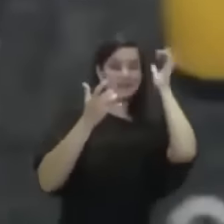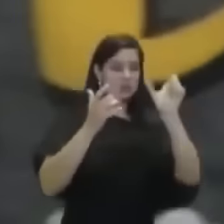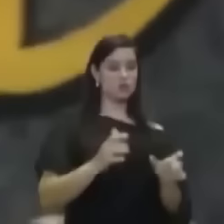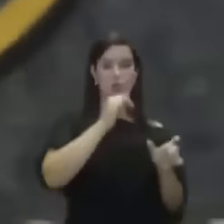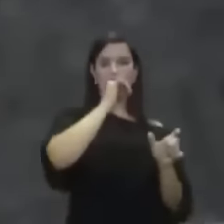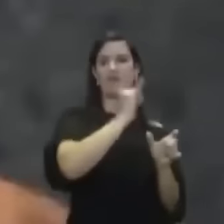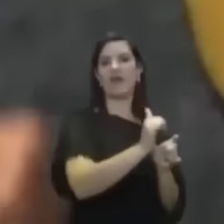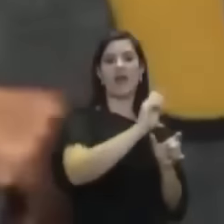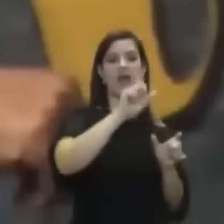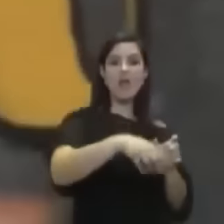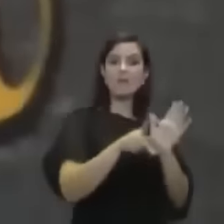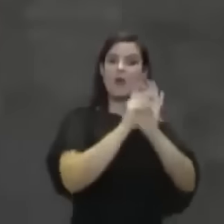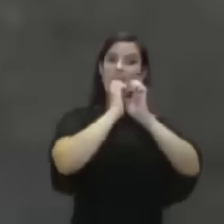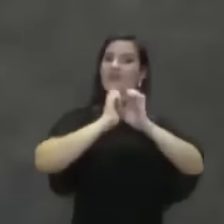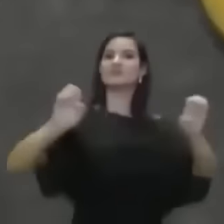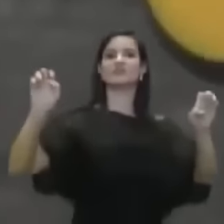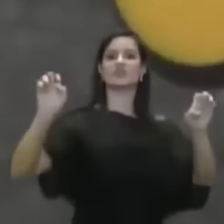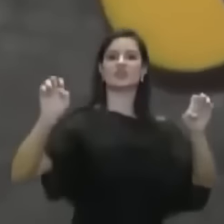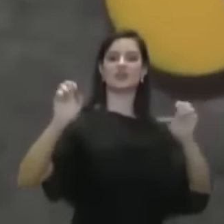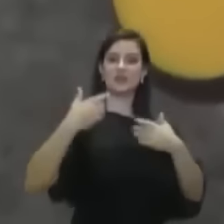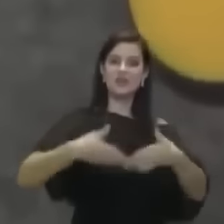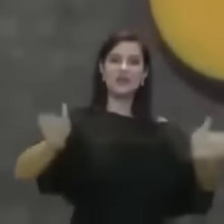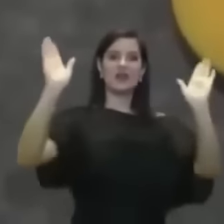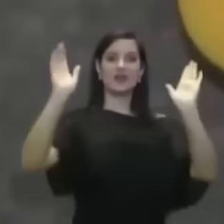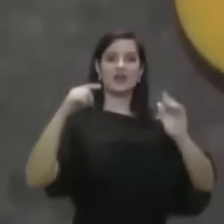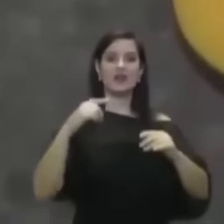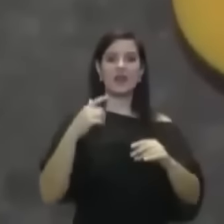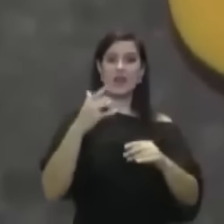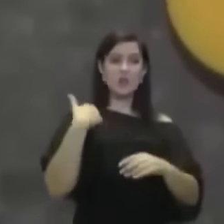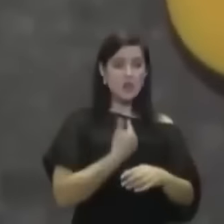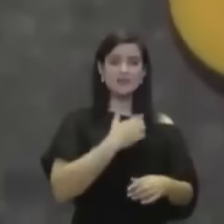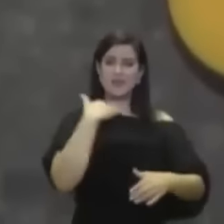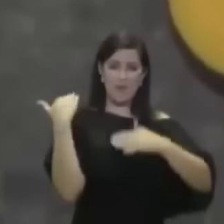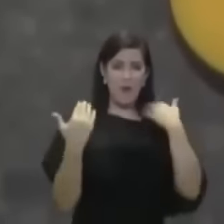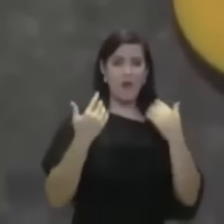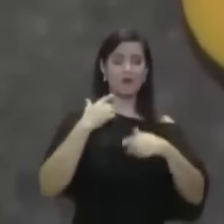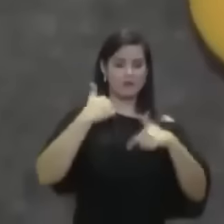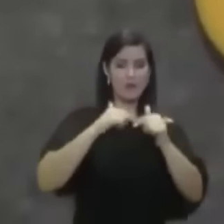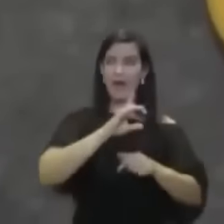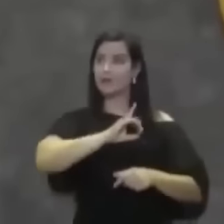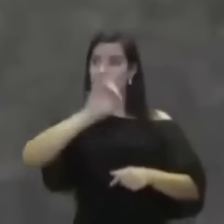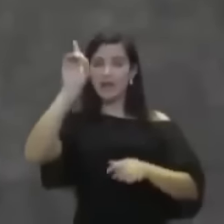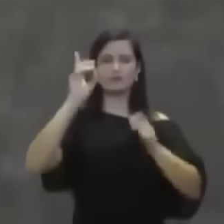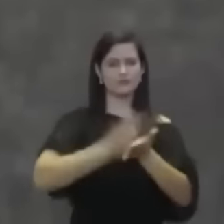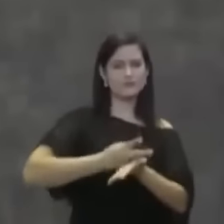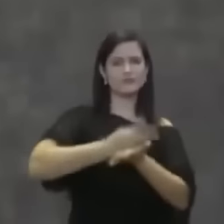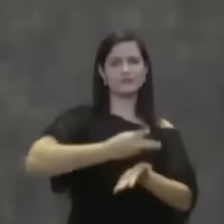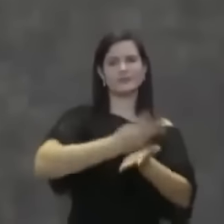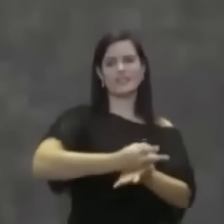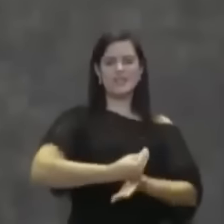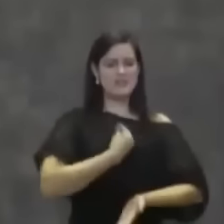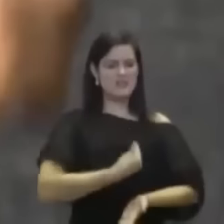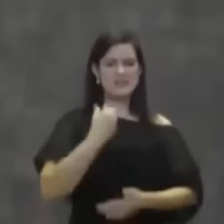evangelho. Nós tombamos, a obra de Deus continua. Nós morremos, a palavra de Deus continua viva